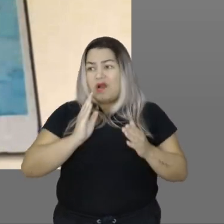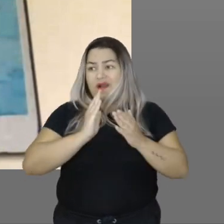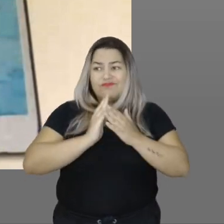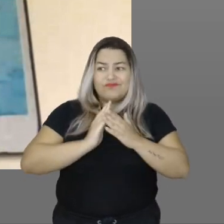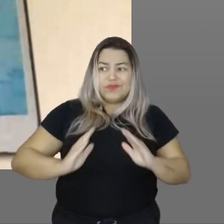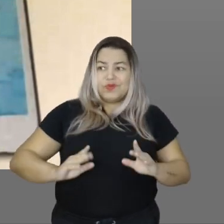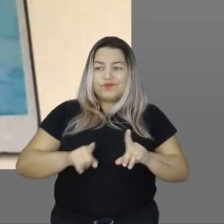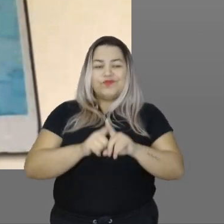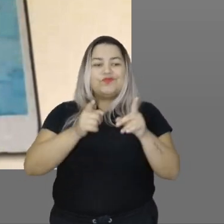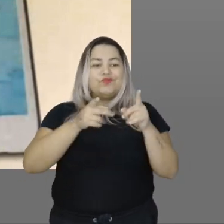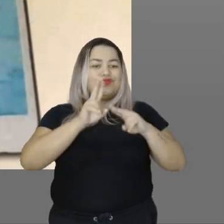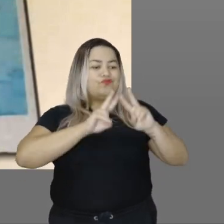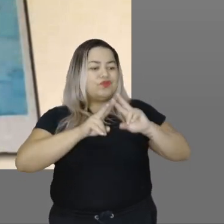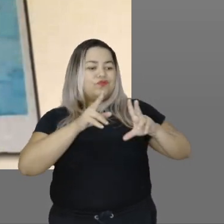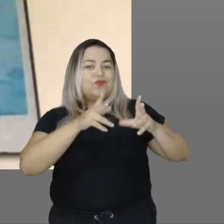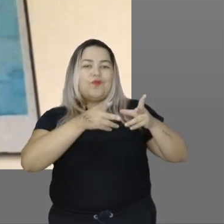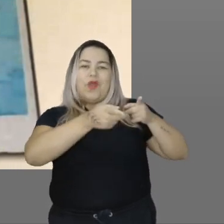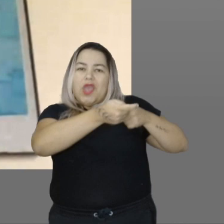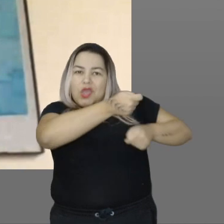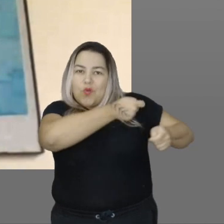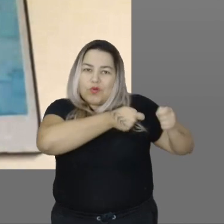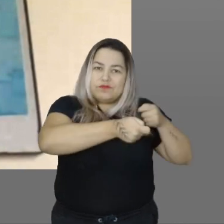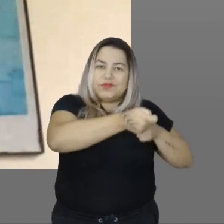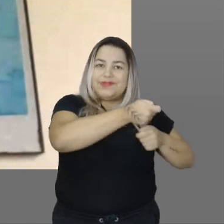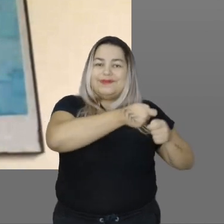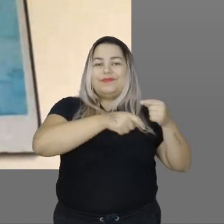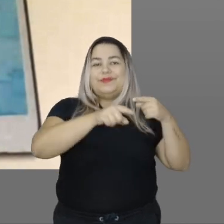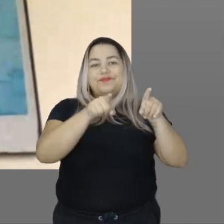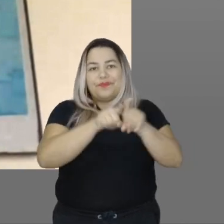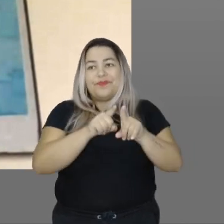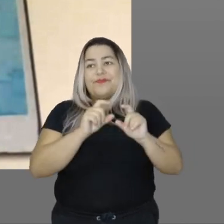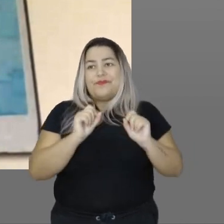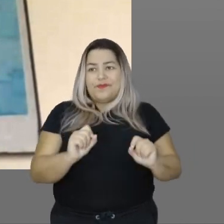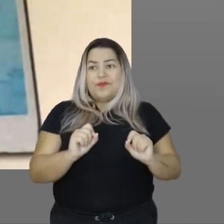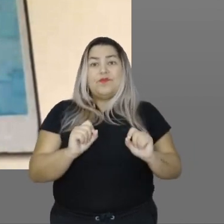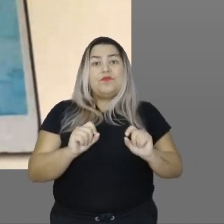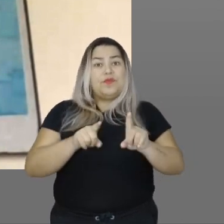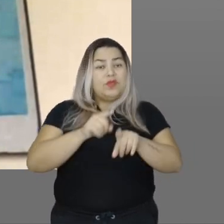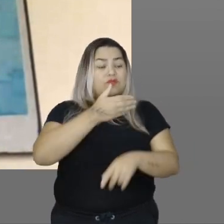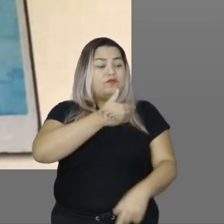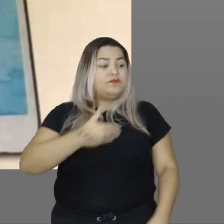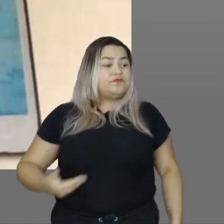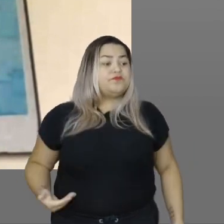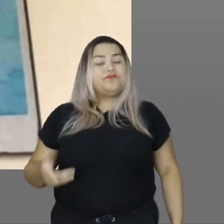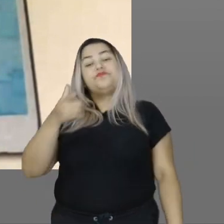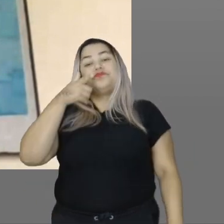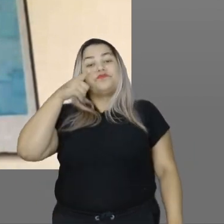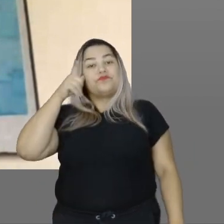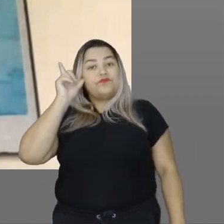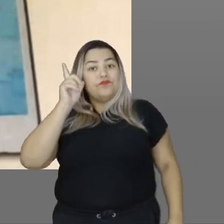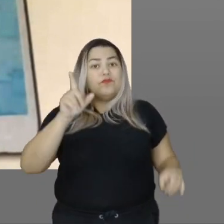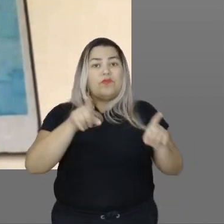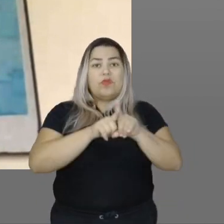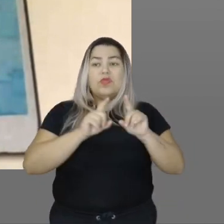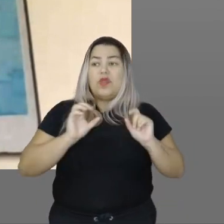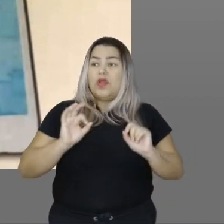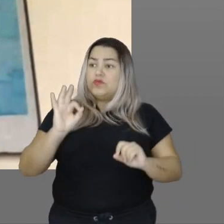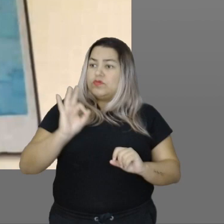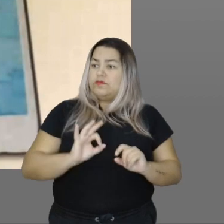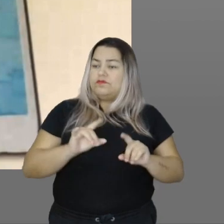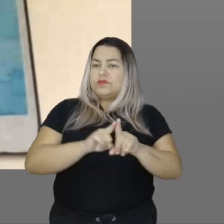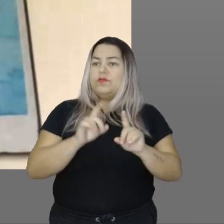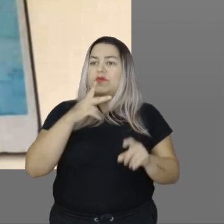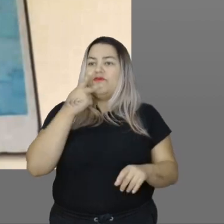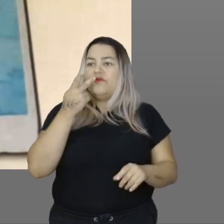vista econômico, porque o receituário adotado pelo governo anterior era um receituário que eu